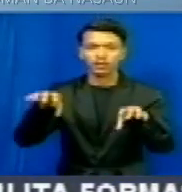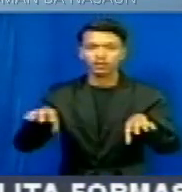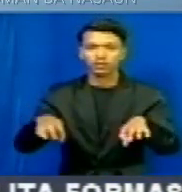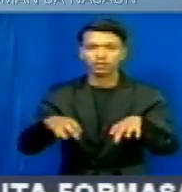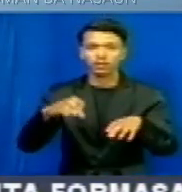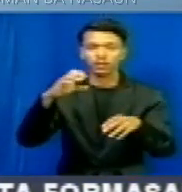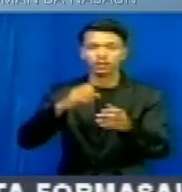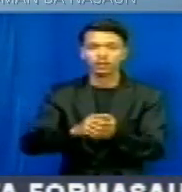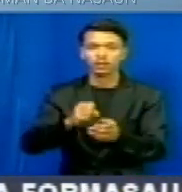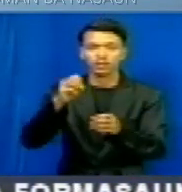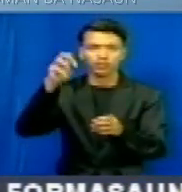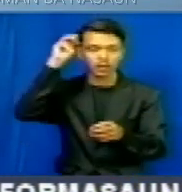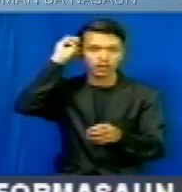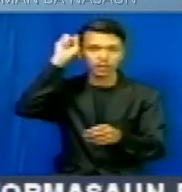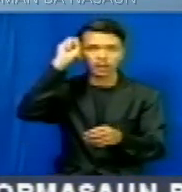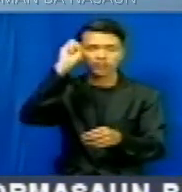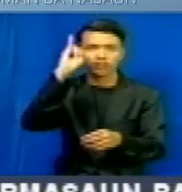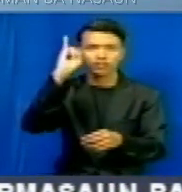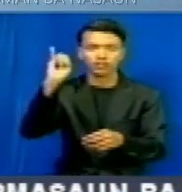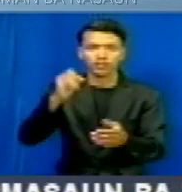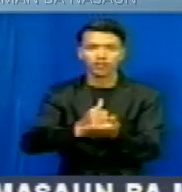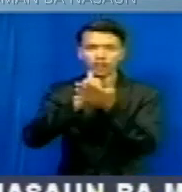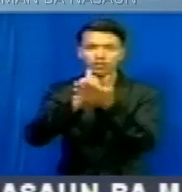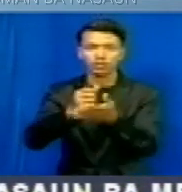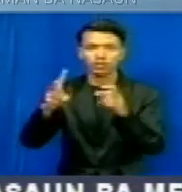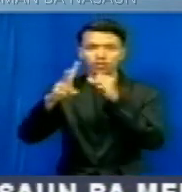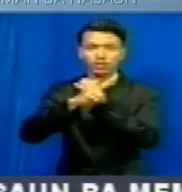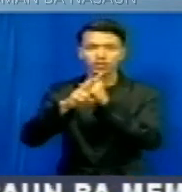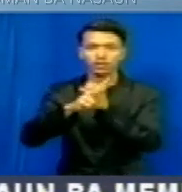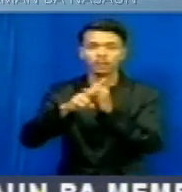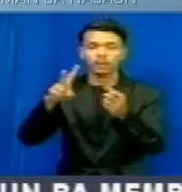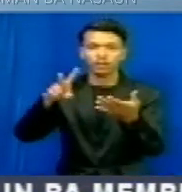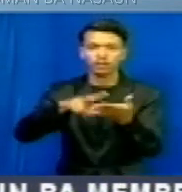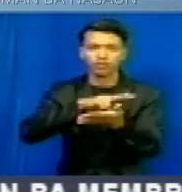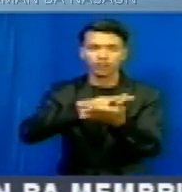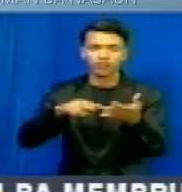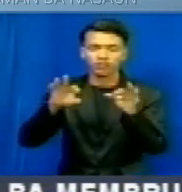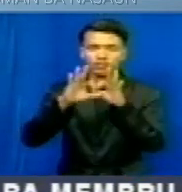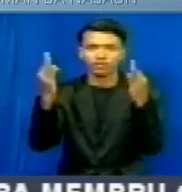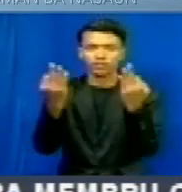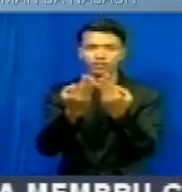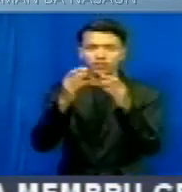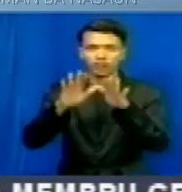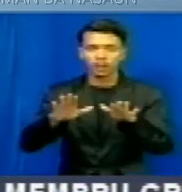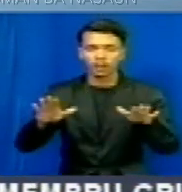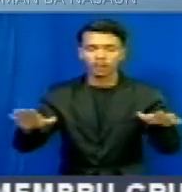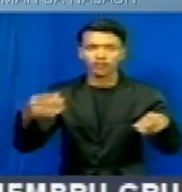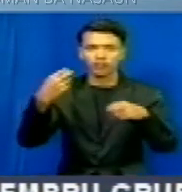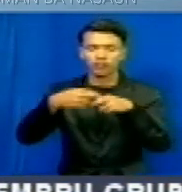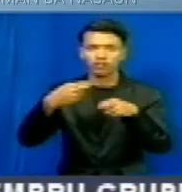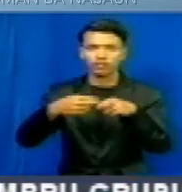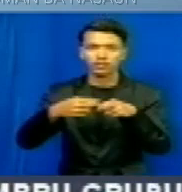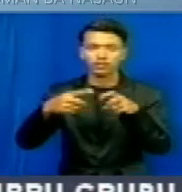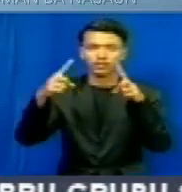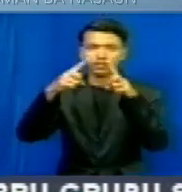Serviço Centro Solidariedade Social no Inclusão, apoio vítima violência doméstica, Labarre que risco no